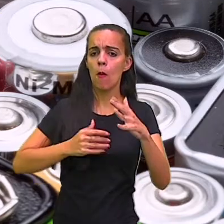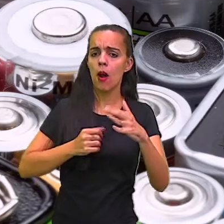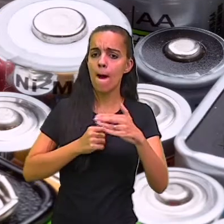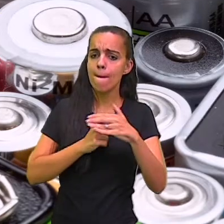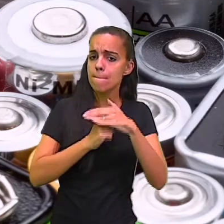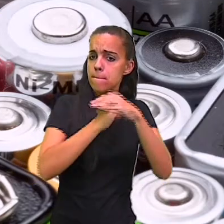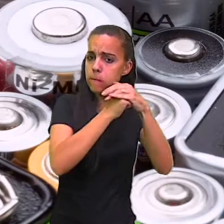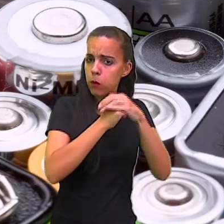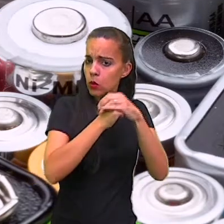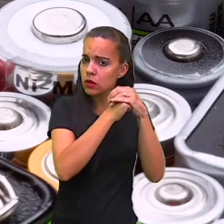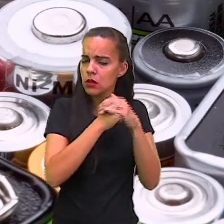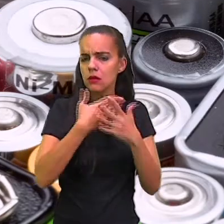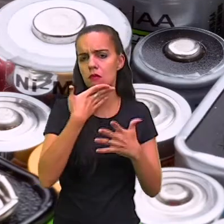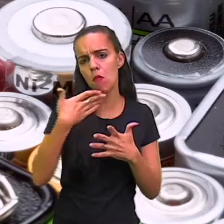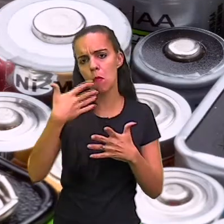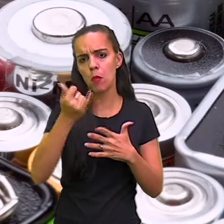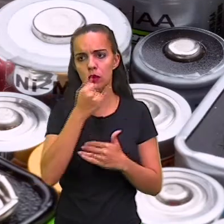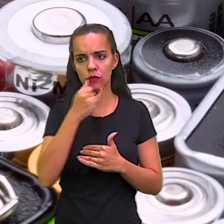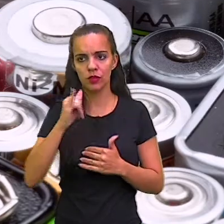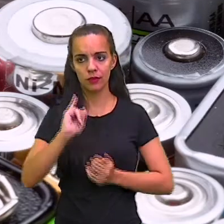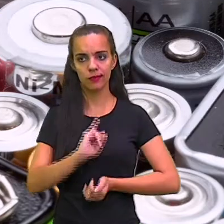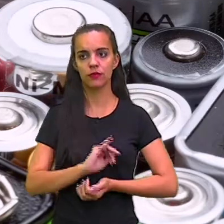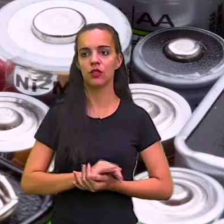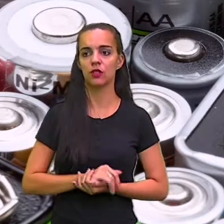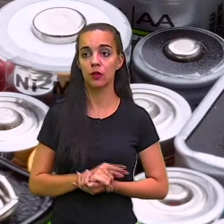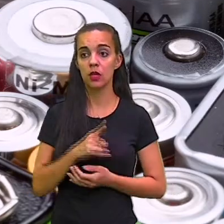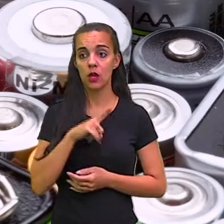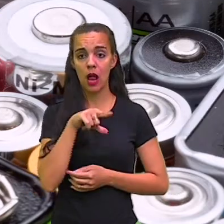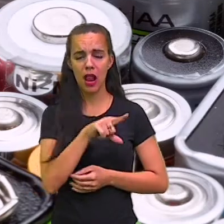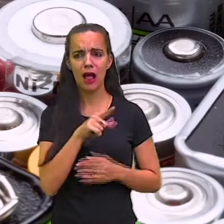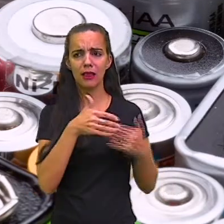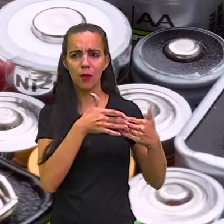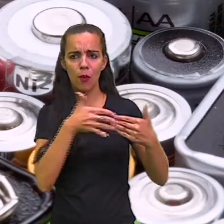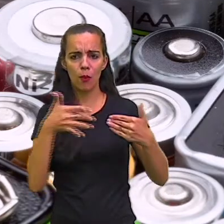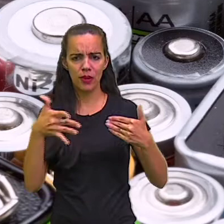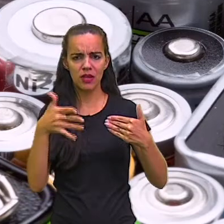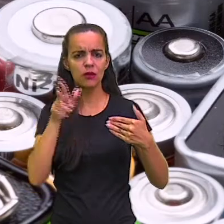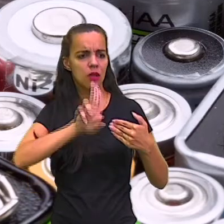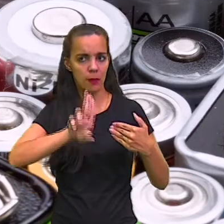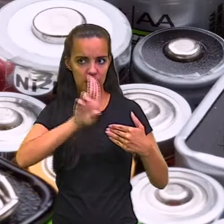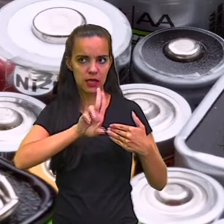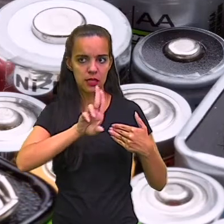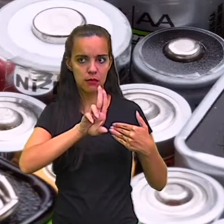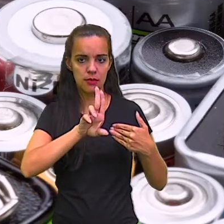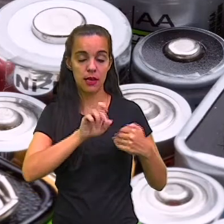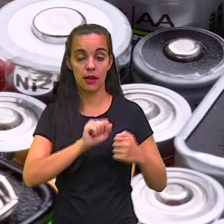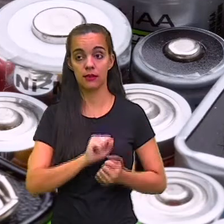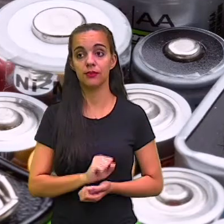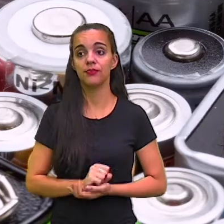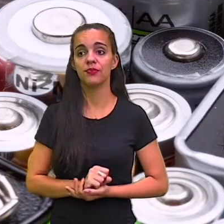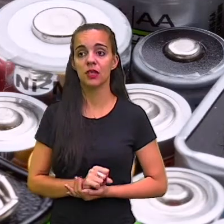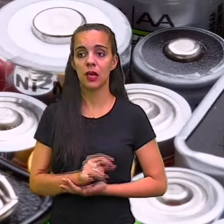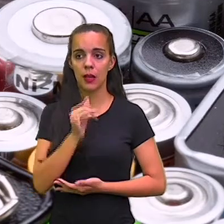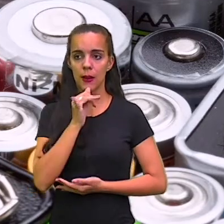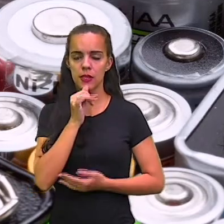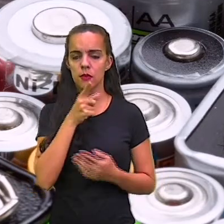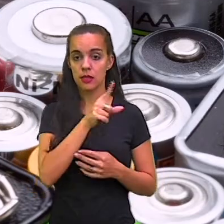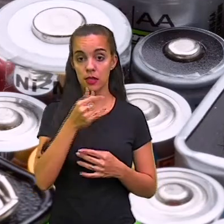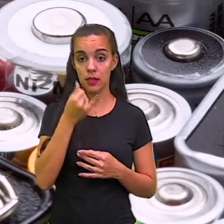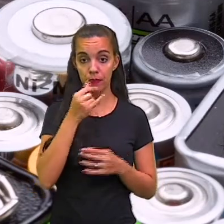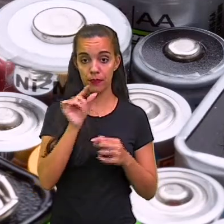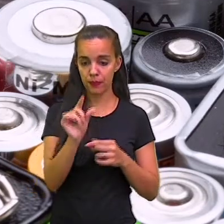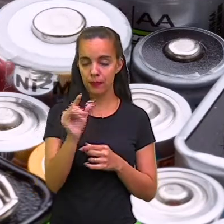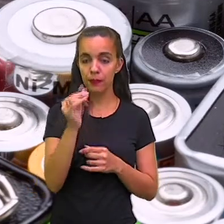capazes de manter uma diferença de potencial por um certo período de tempo que são eles são as